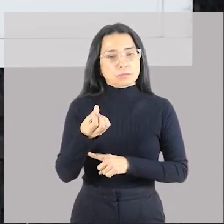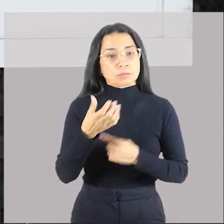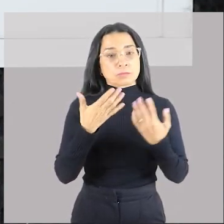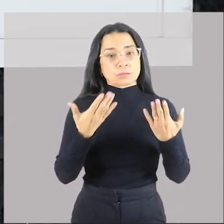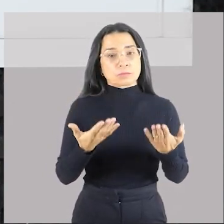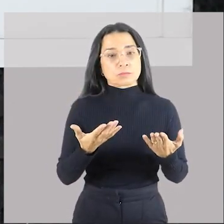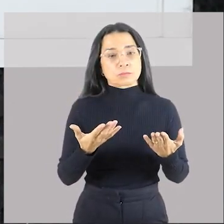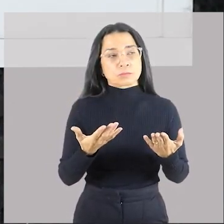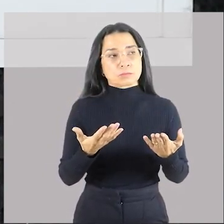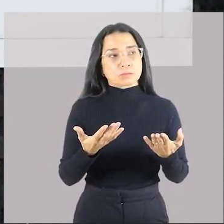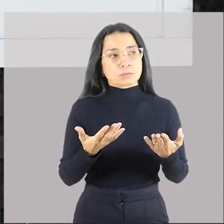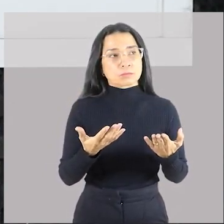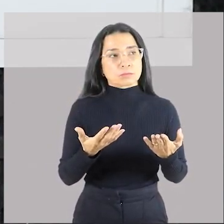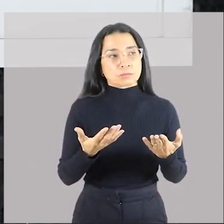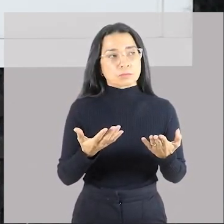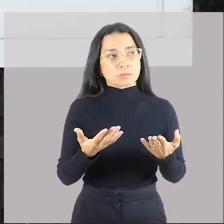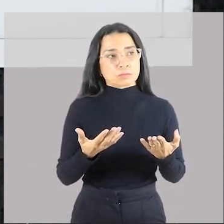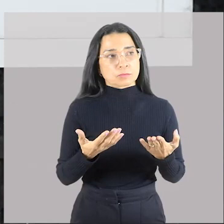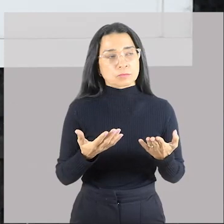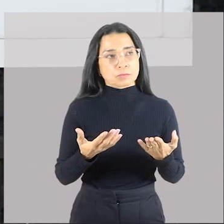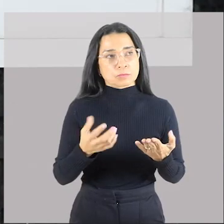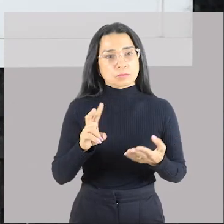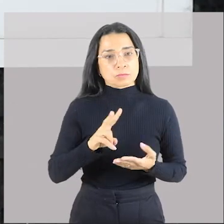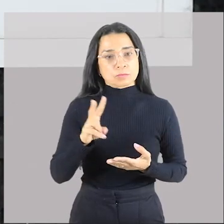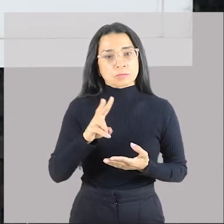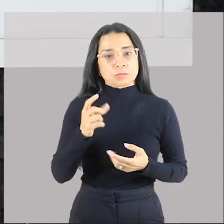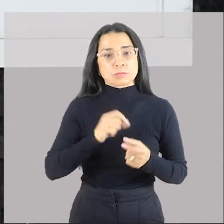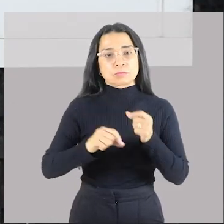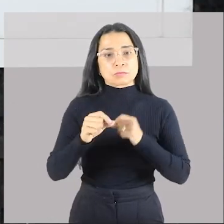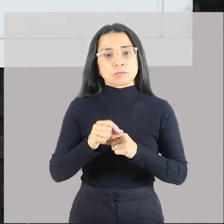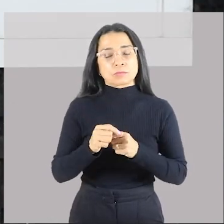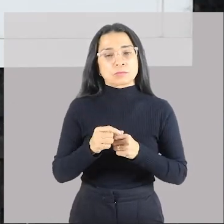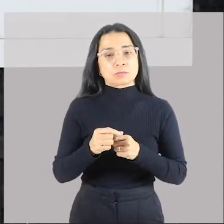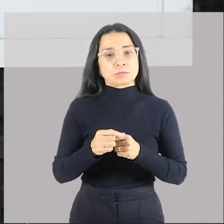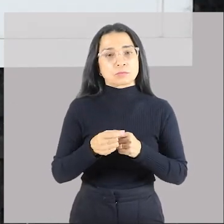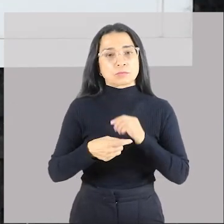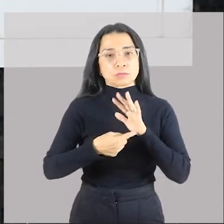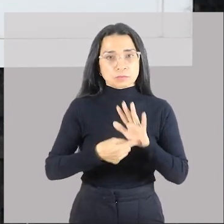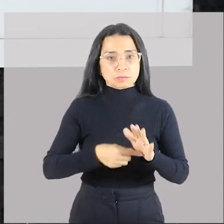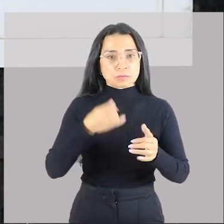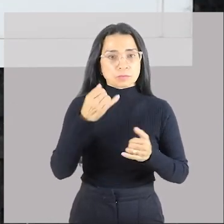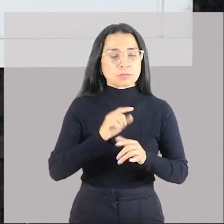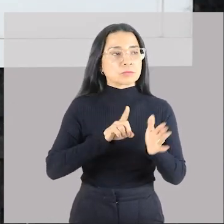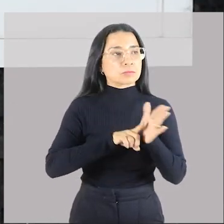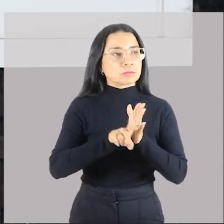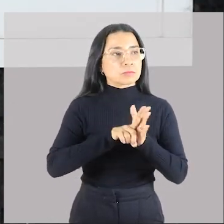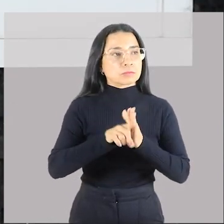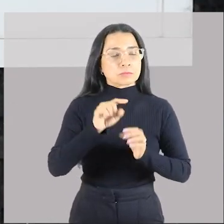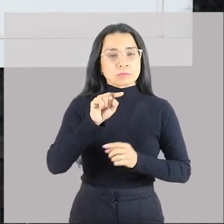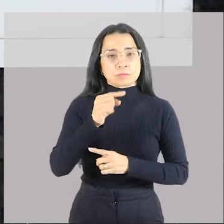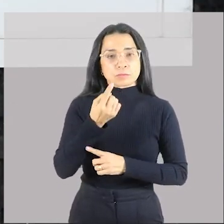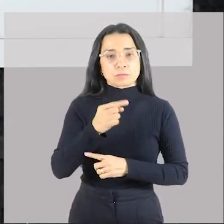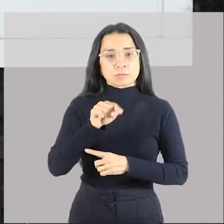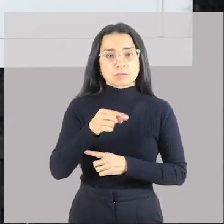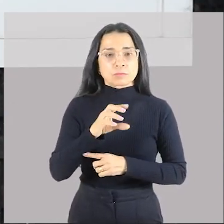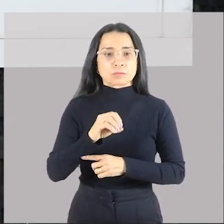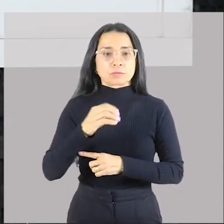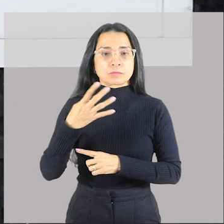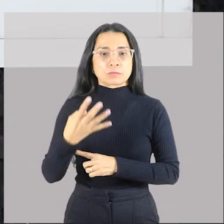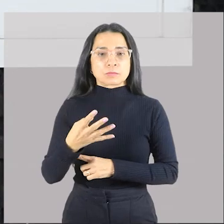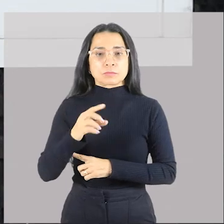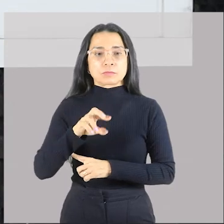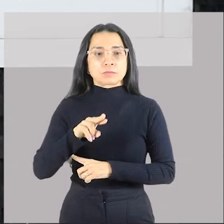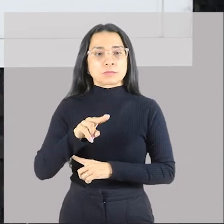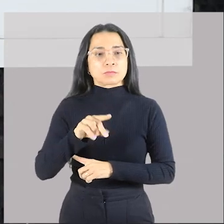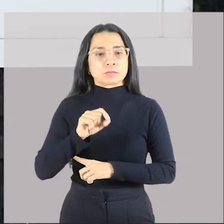Turma, aqui esse valor ele me deu a questão, ele disse que 1,04 elevado a 36, isso